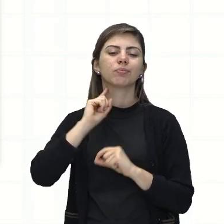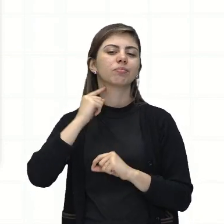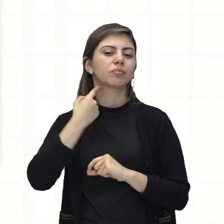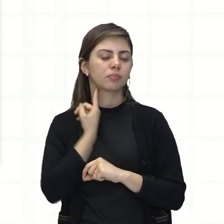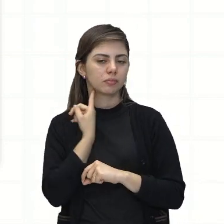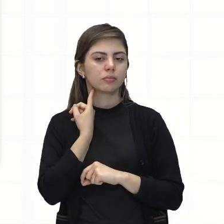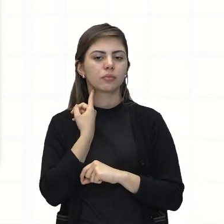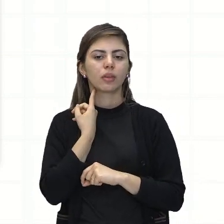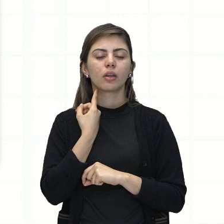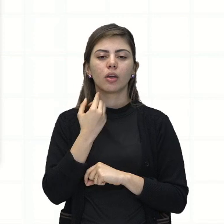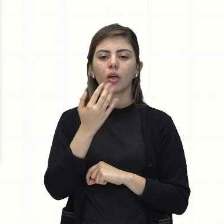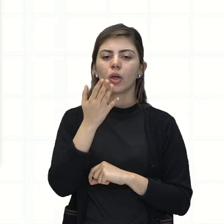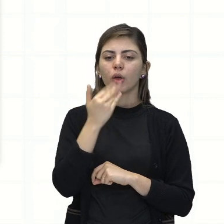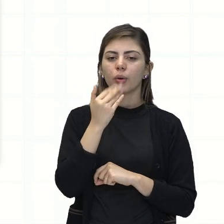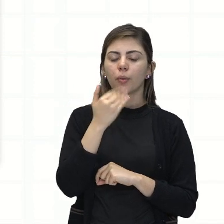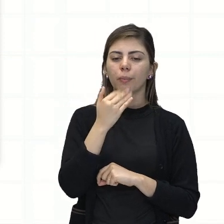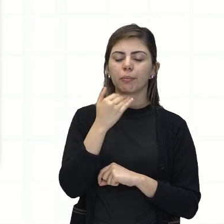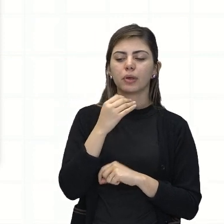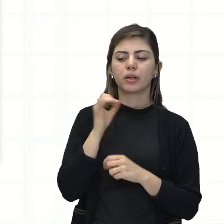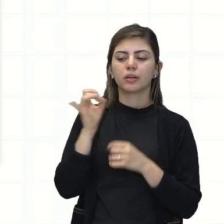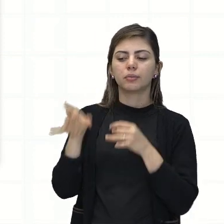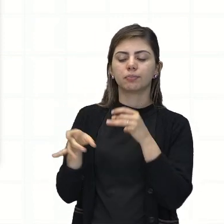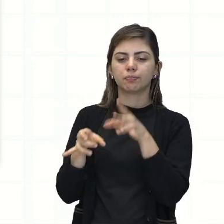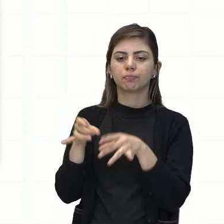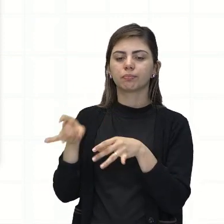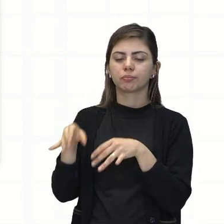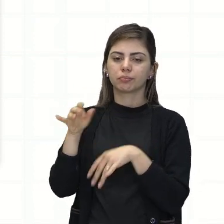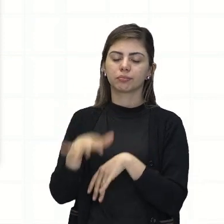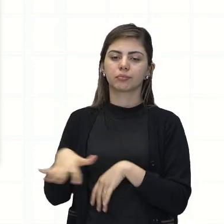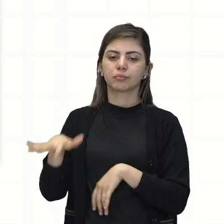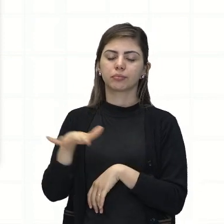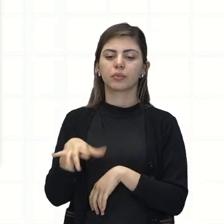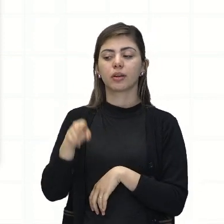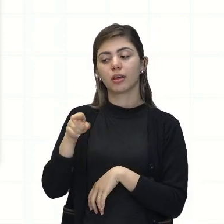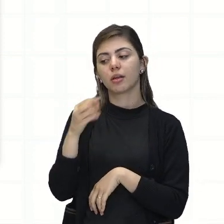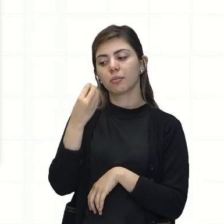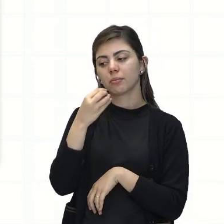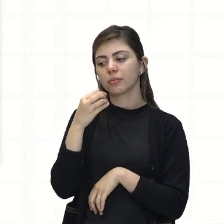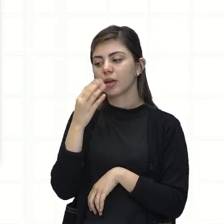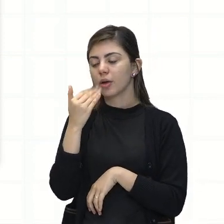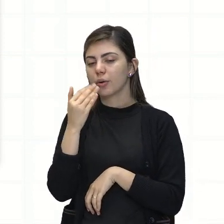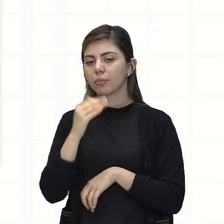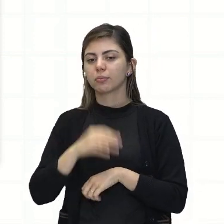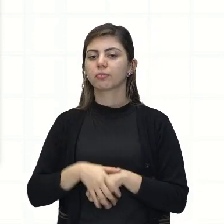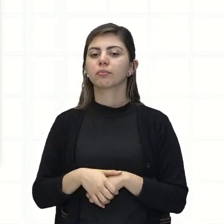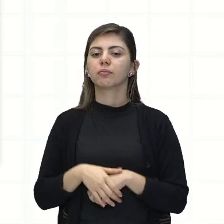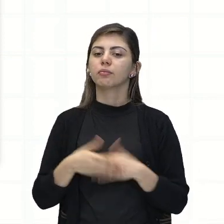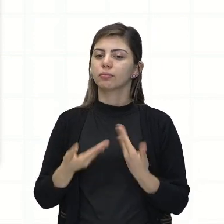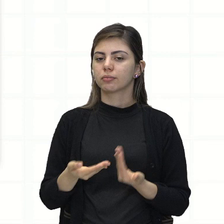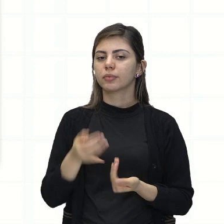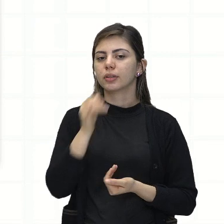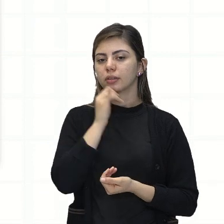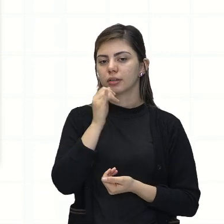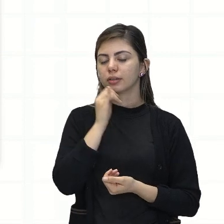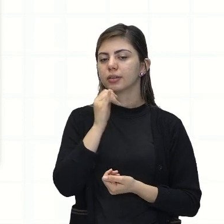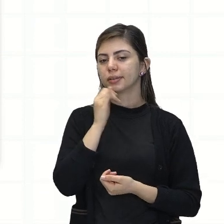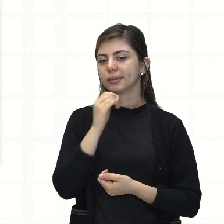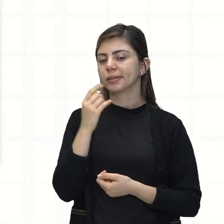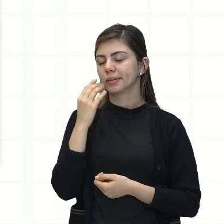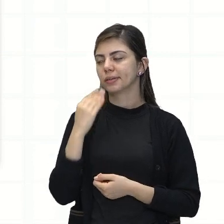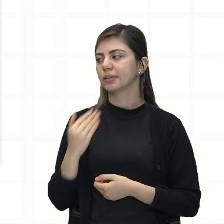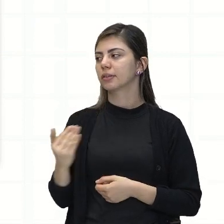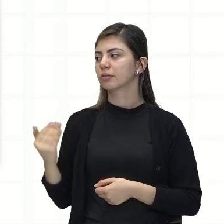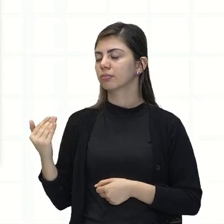alimentos jogados pelo homem em ambientes abertos. Então, nós temos aqui um outro exemplo de